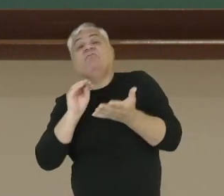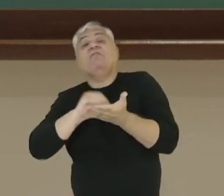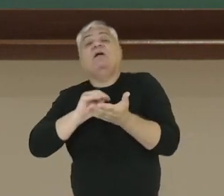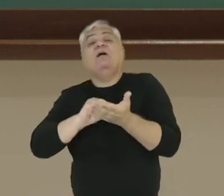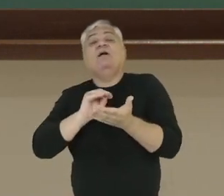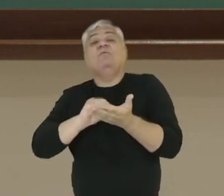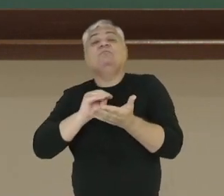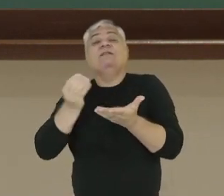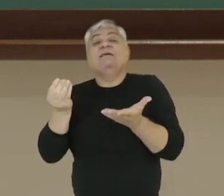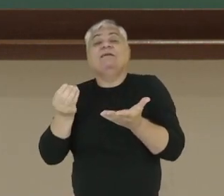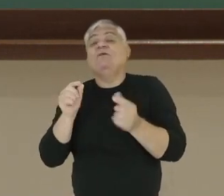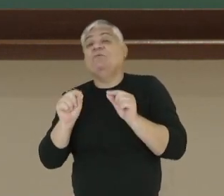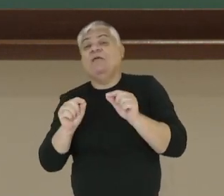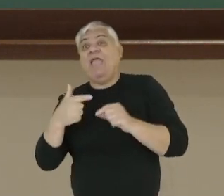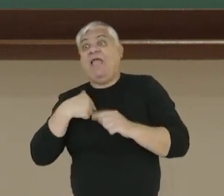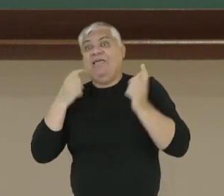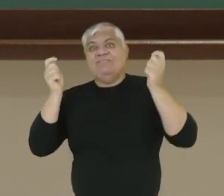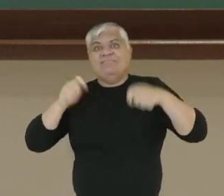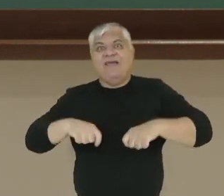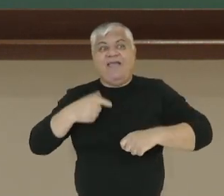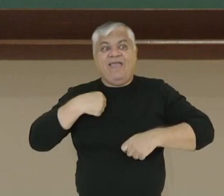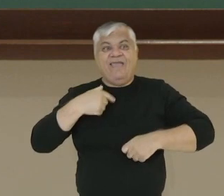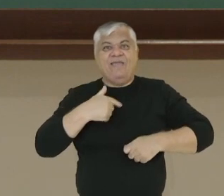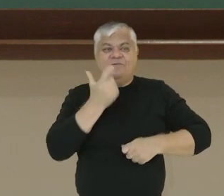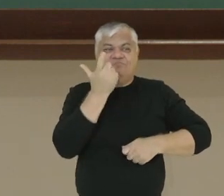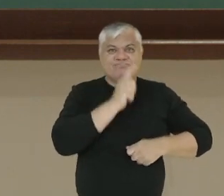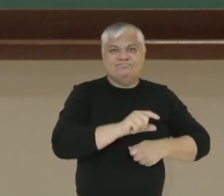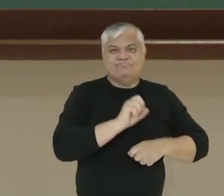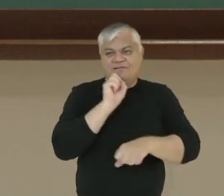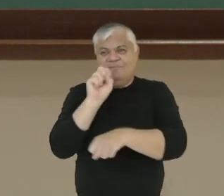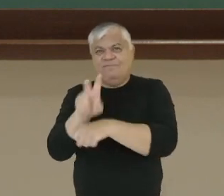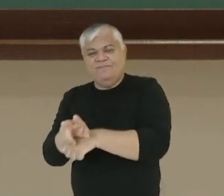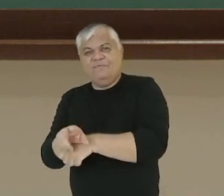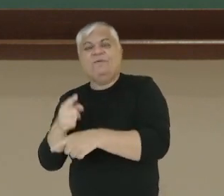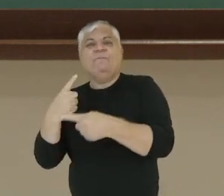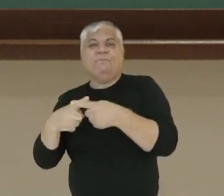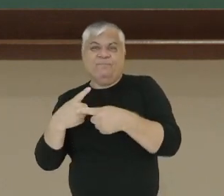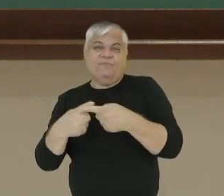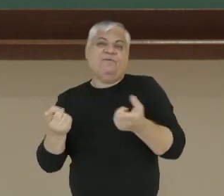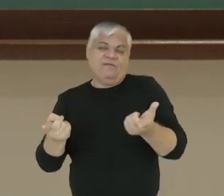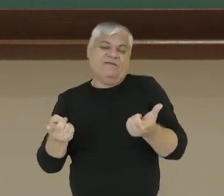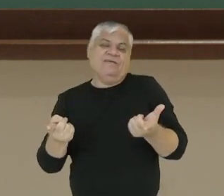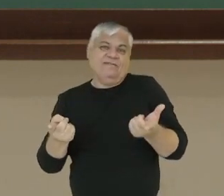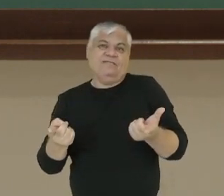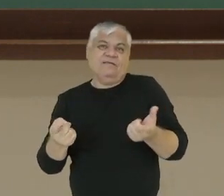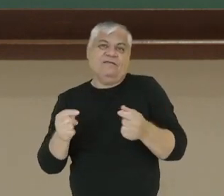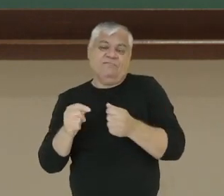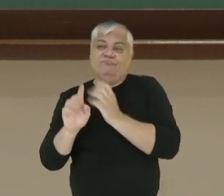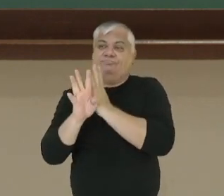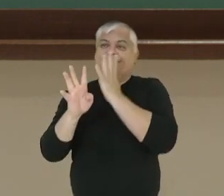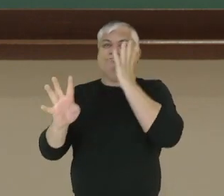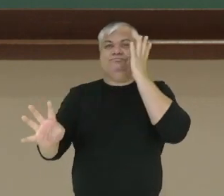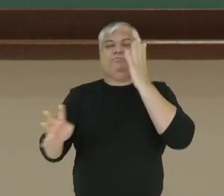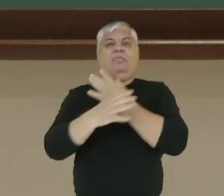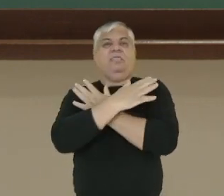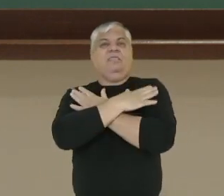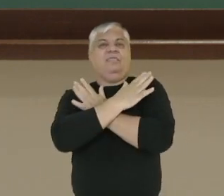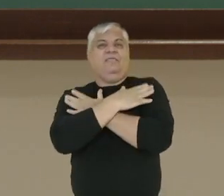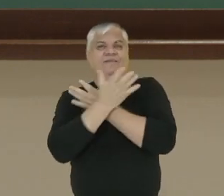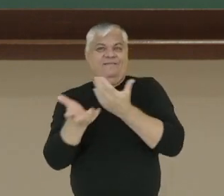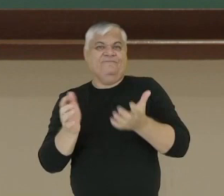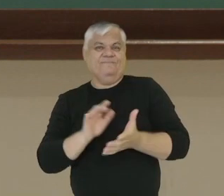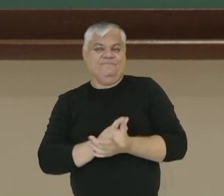escassas e que áreas você pode vir a atuar para não passar pela situação do desemprego.